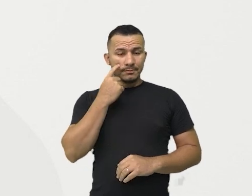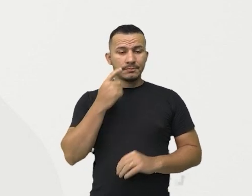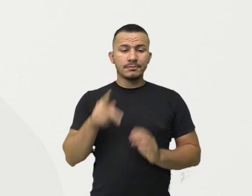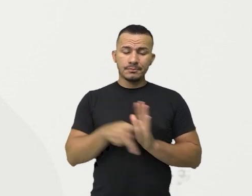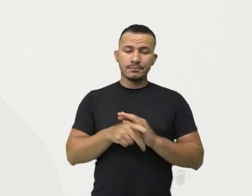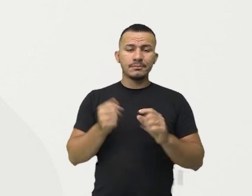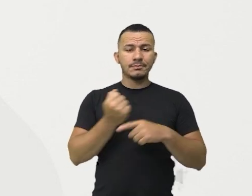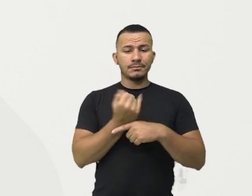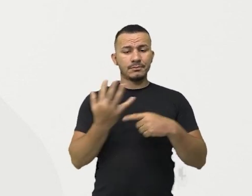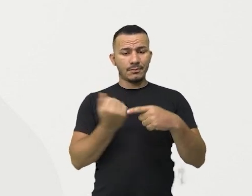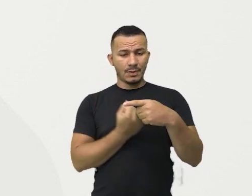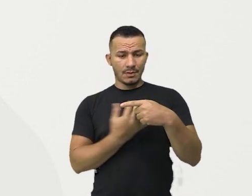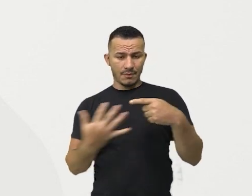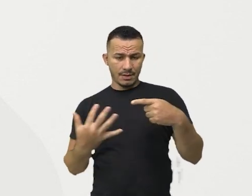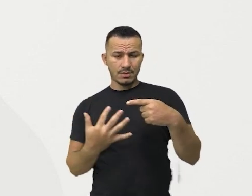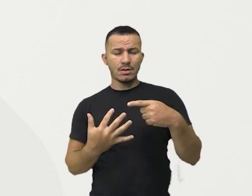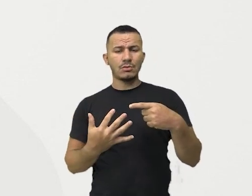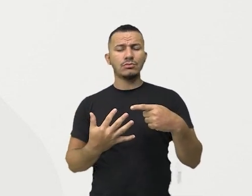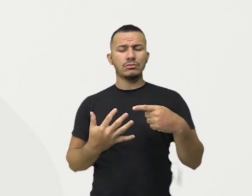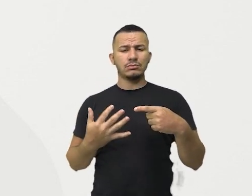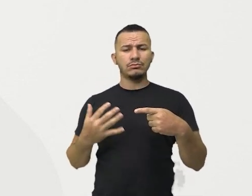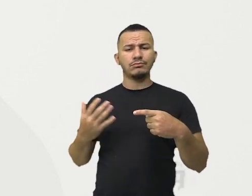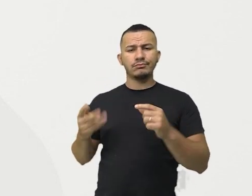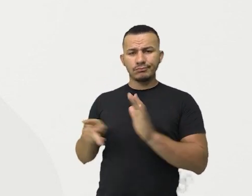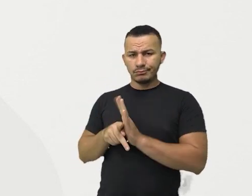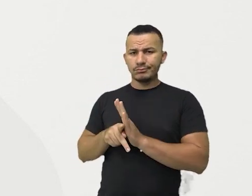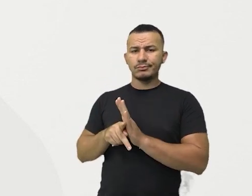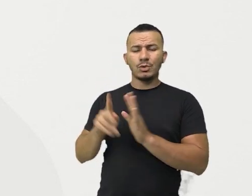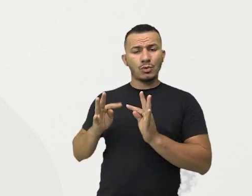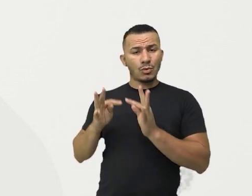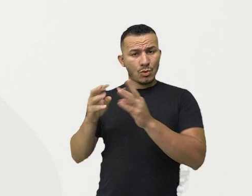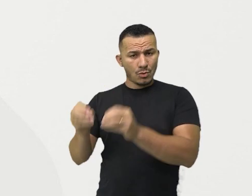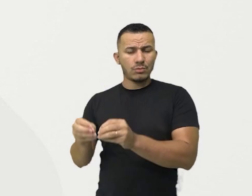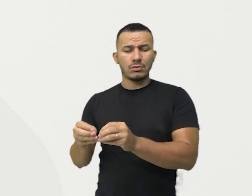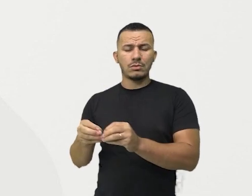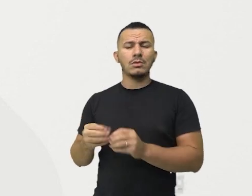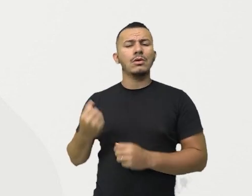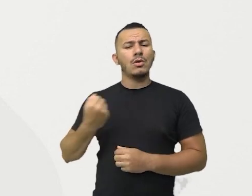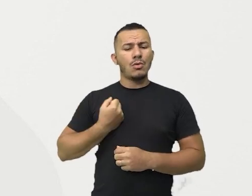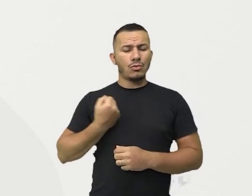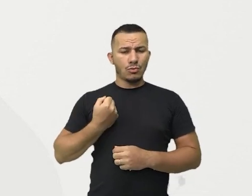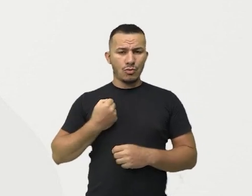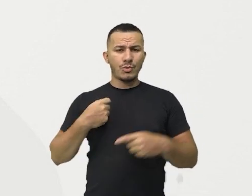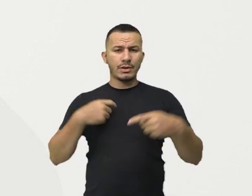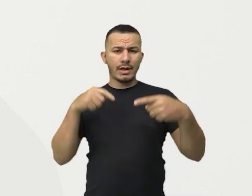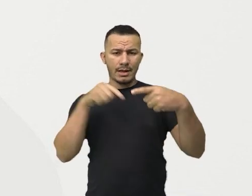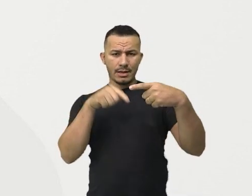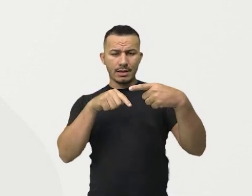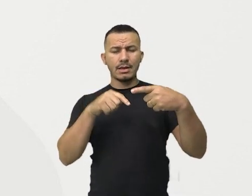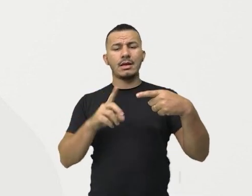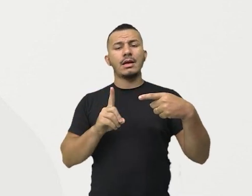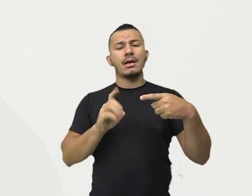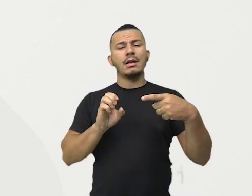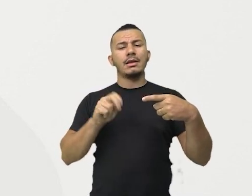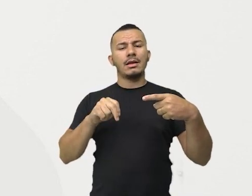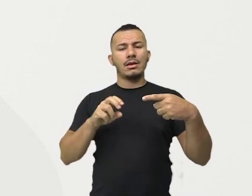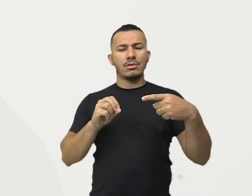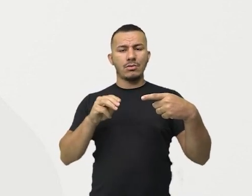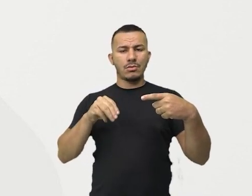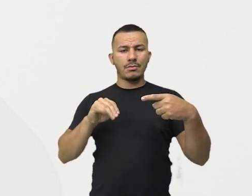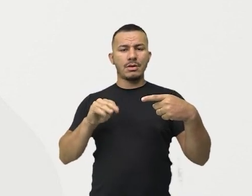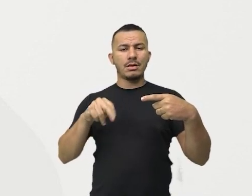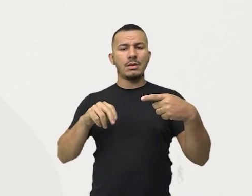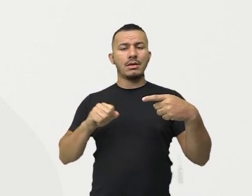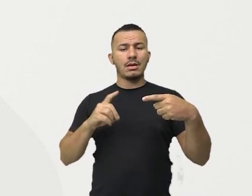fração como parte de um todo, tá legal? Lembrando que o número que vai ficar embaixo do traço é o denominador. Ele